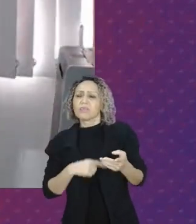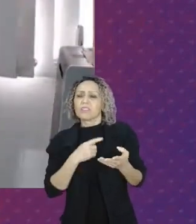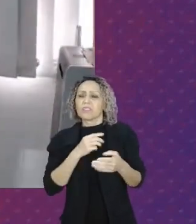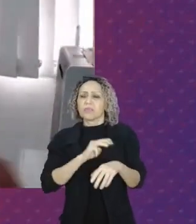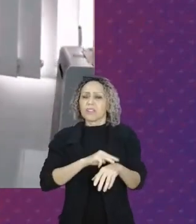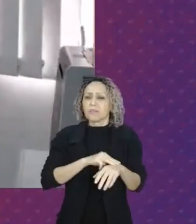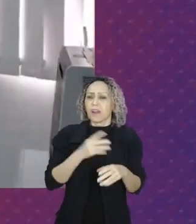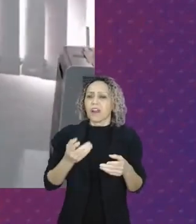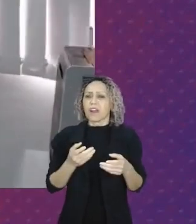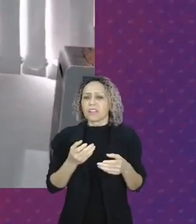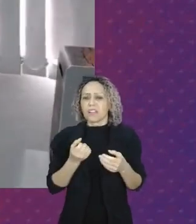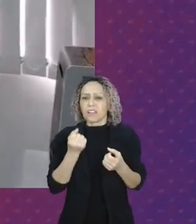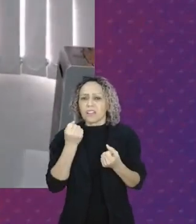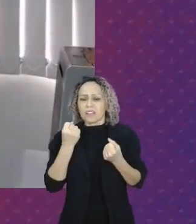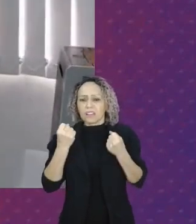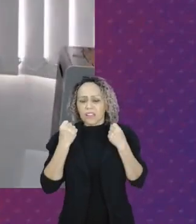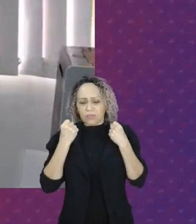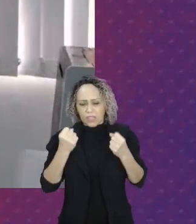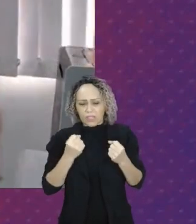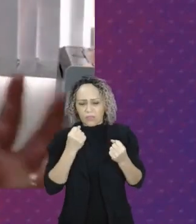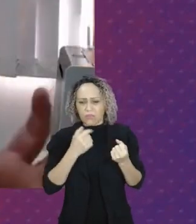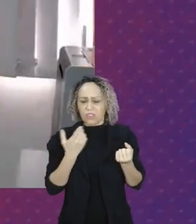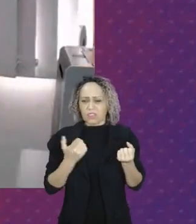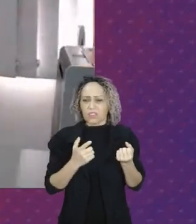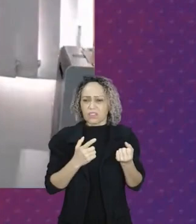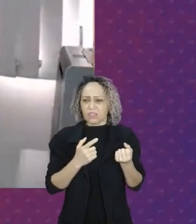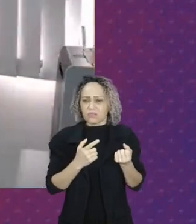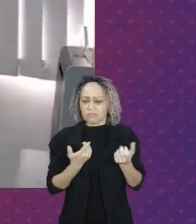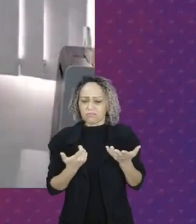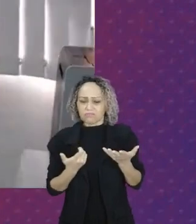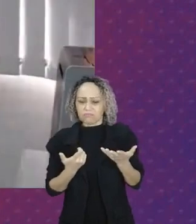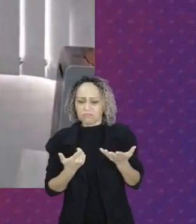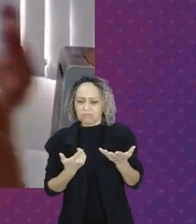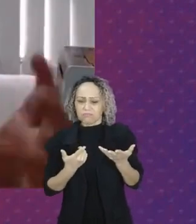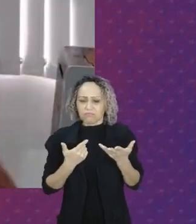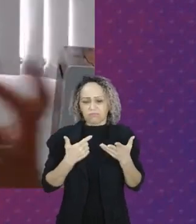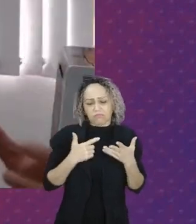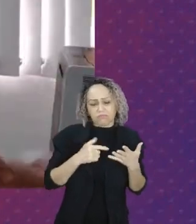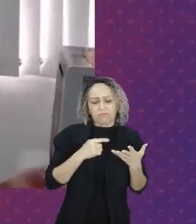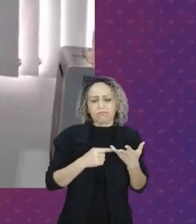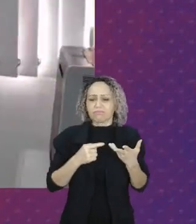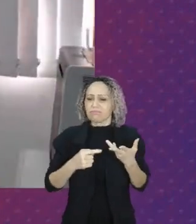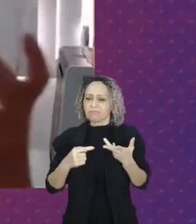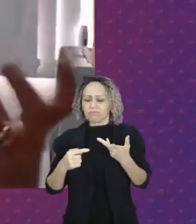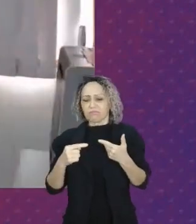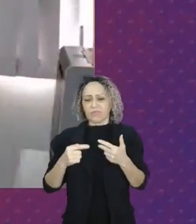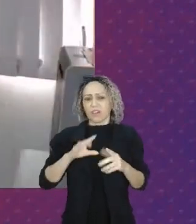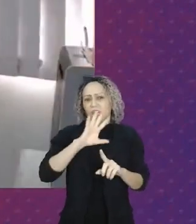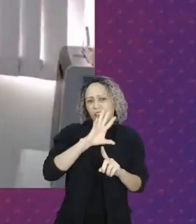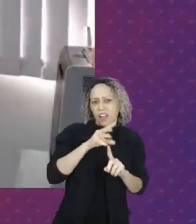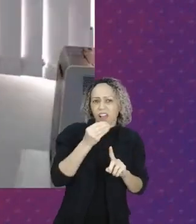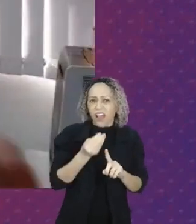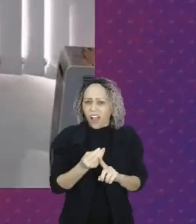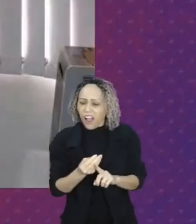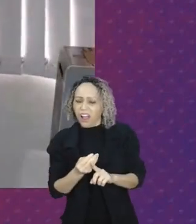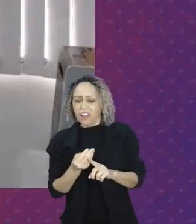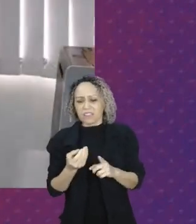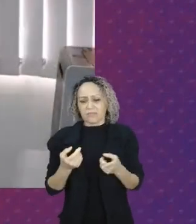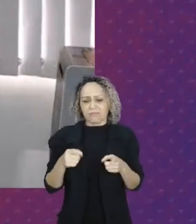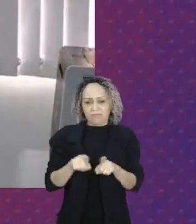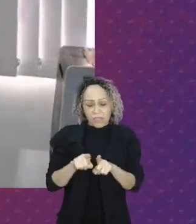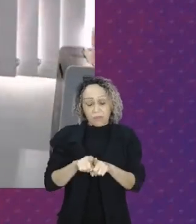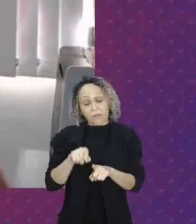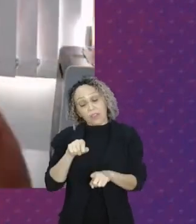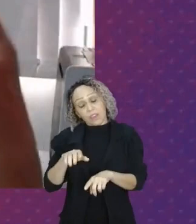educação física, né, então as linguagens artísticas, não que as linguagens artísticas já são mais exercidas